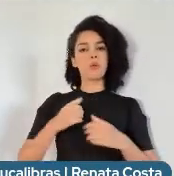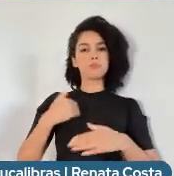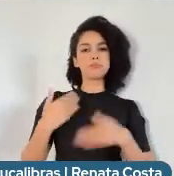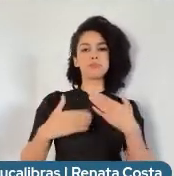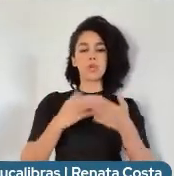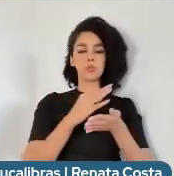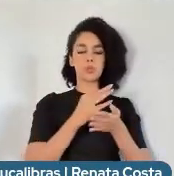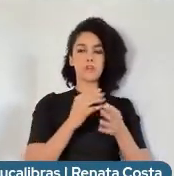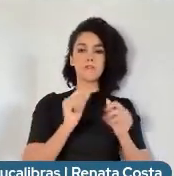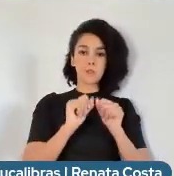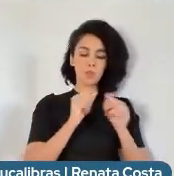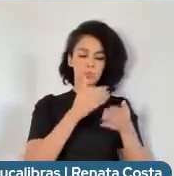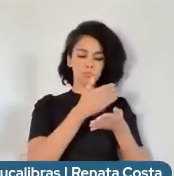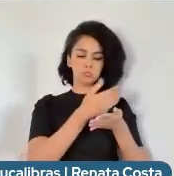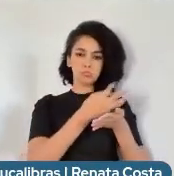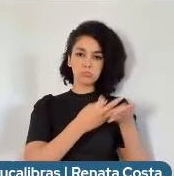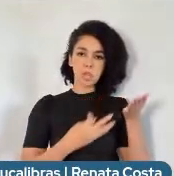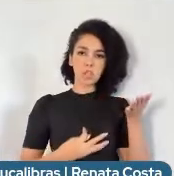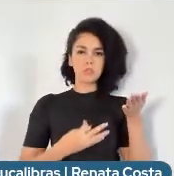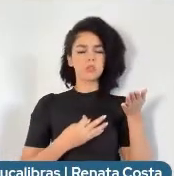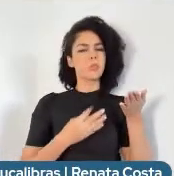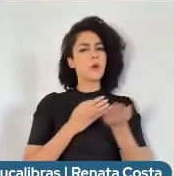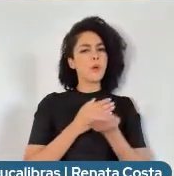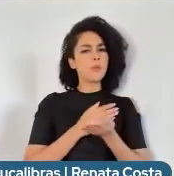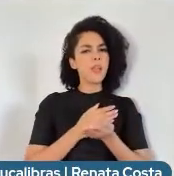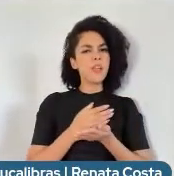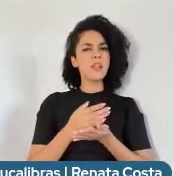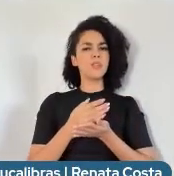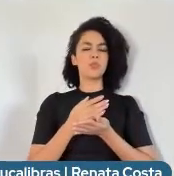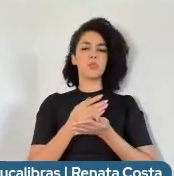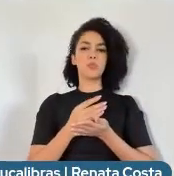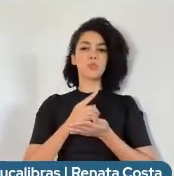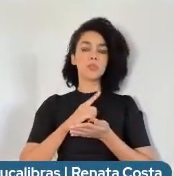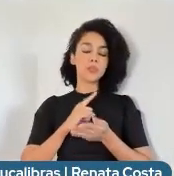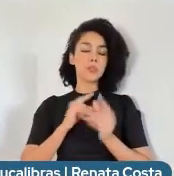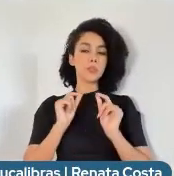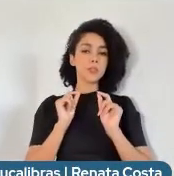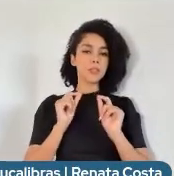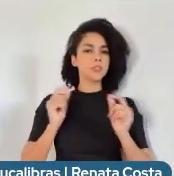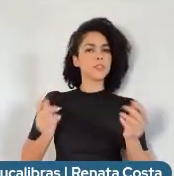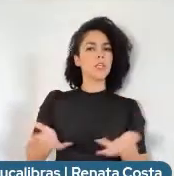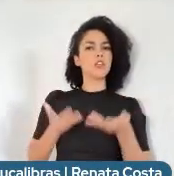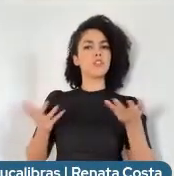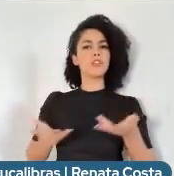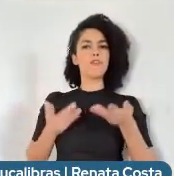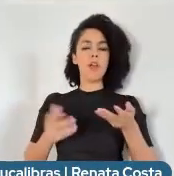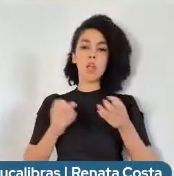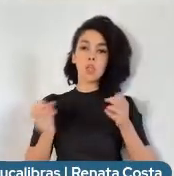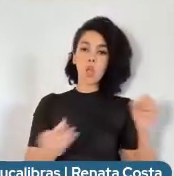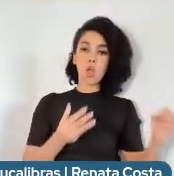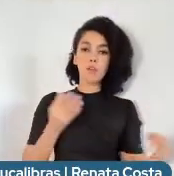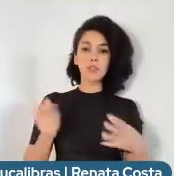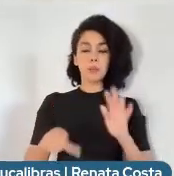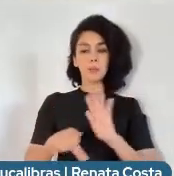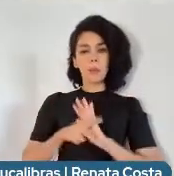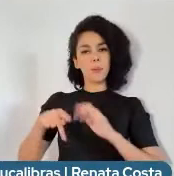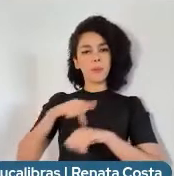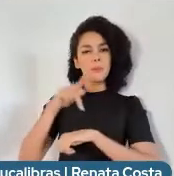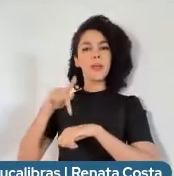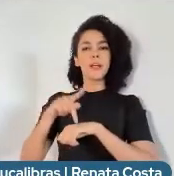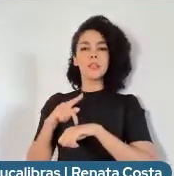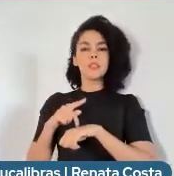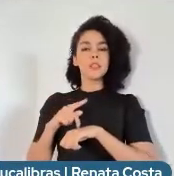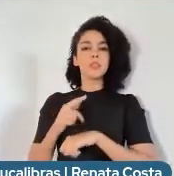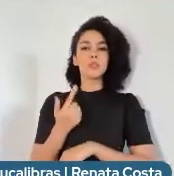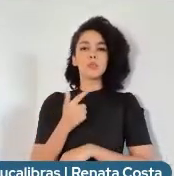texto principiológico que vai, em última instância, incentivar a inovação no nosso país, sem engessar de